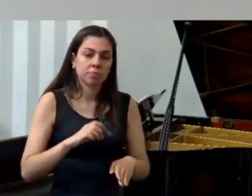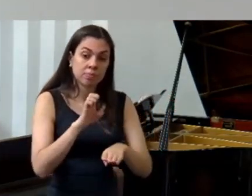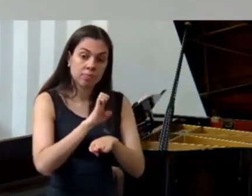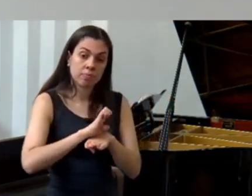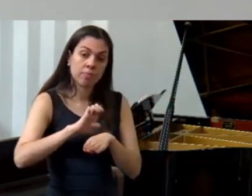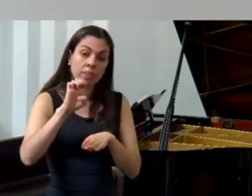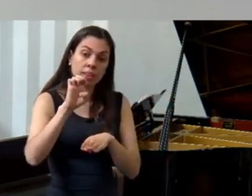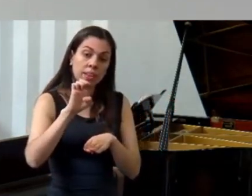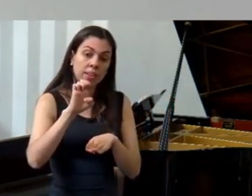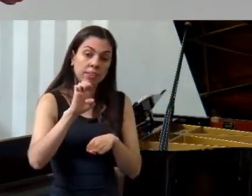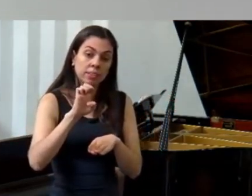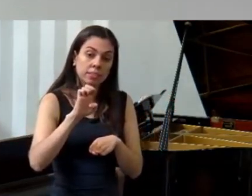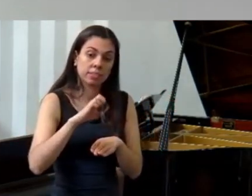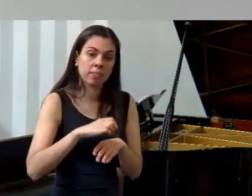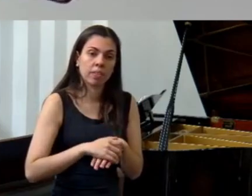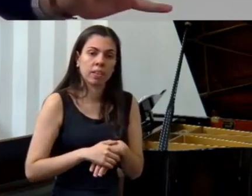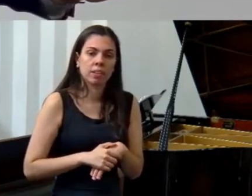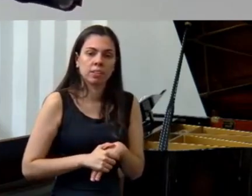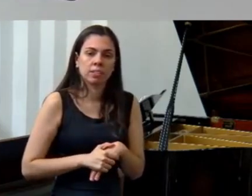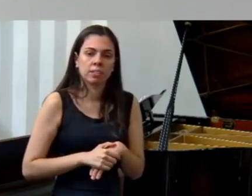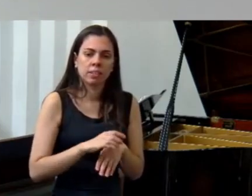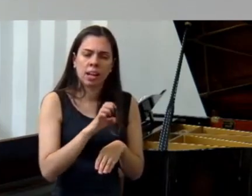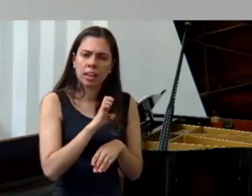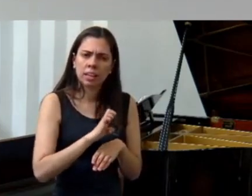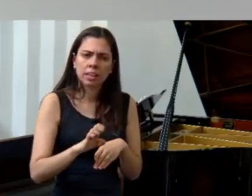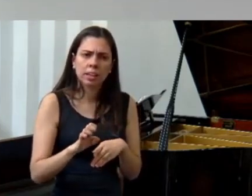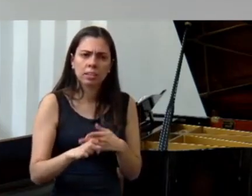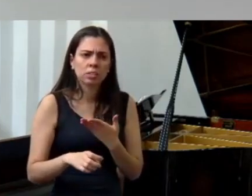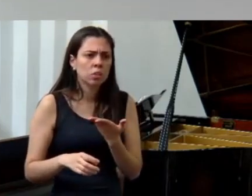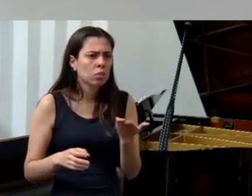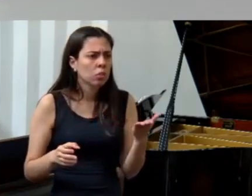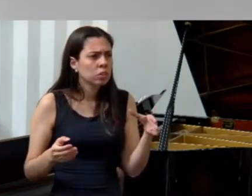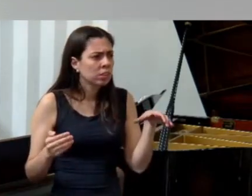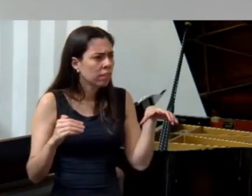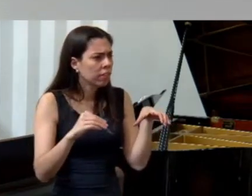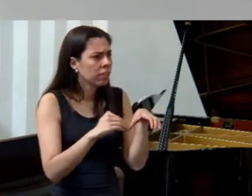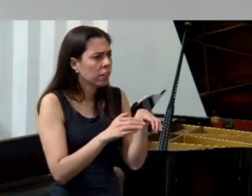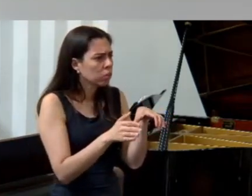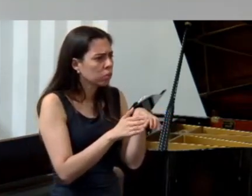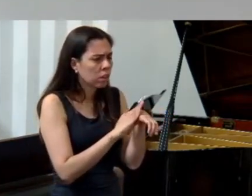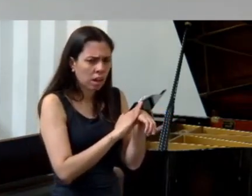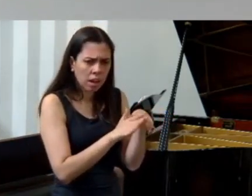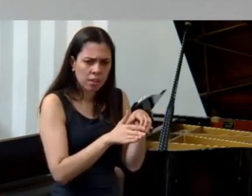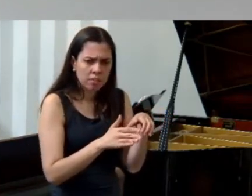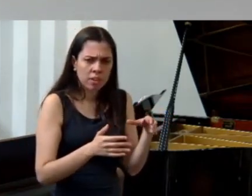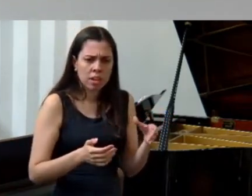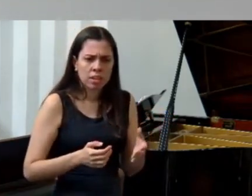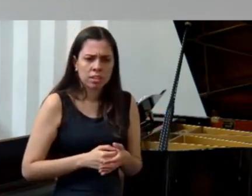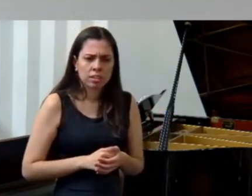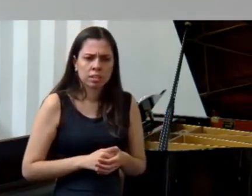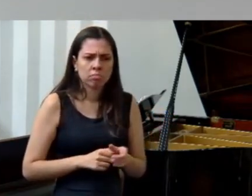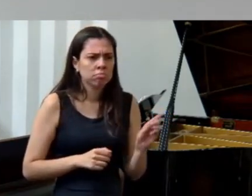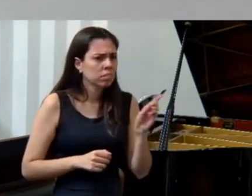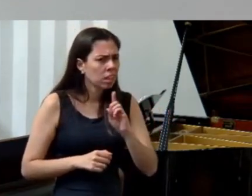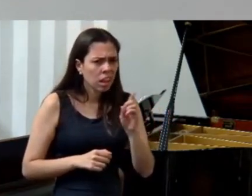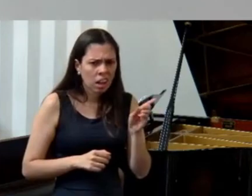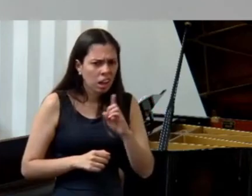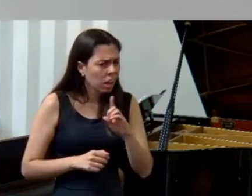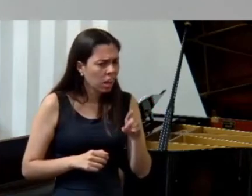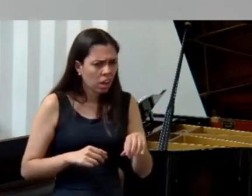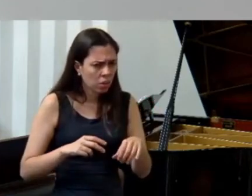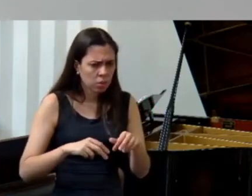que você está fazendo aqui, olhando só para o escuro, sem ver o que está acontecendo? Eu te chamei para ser profeta, para ver